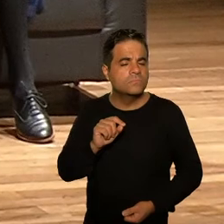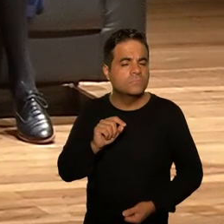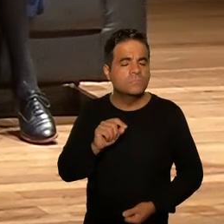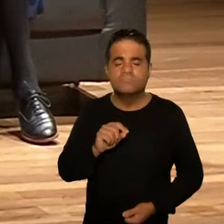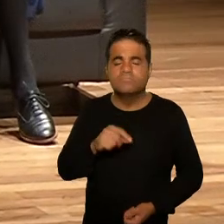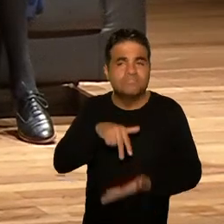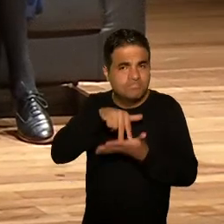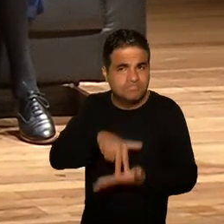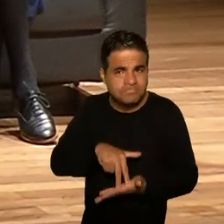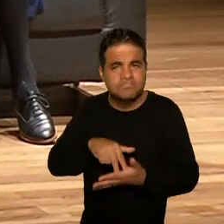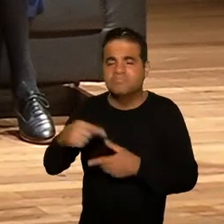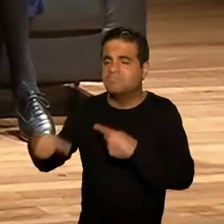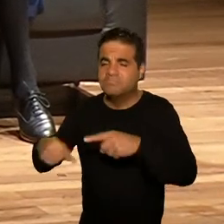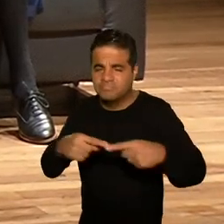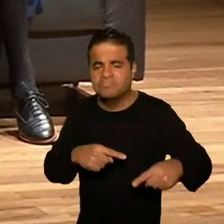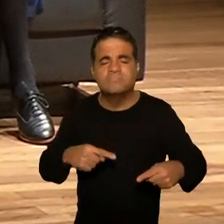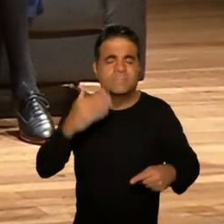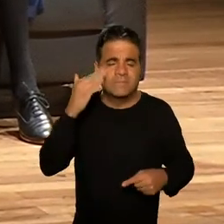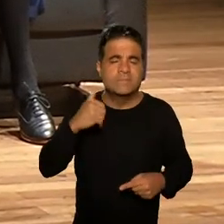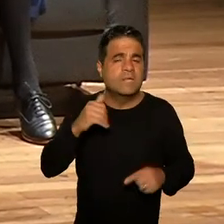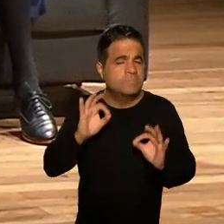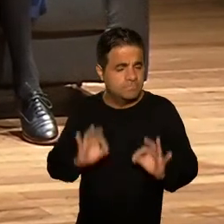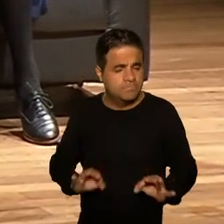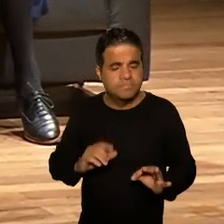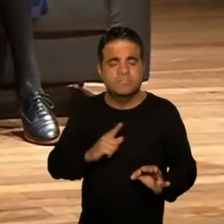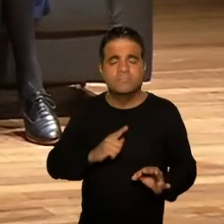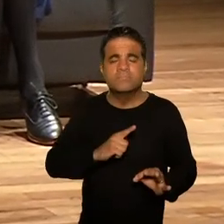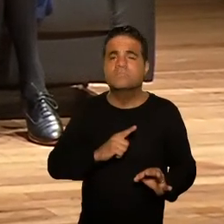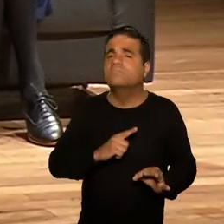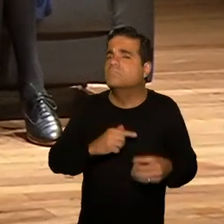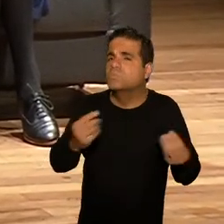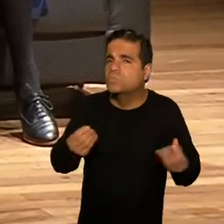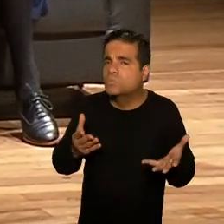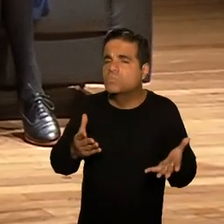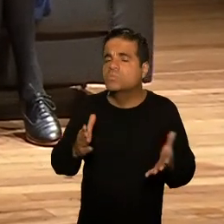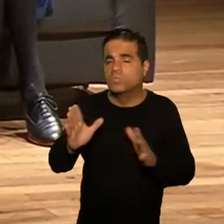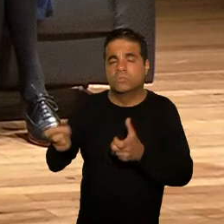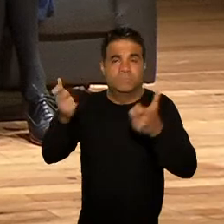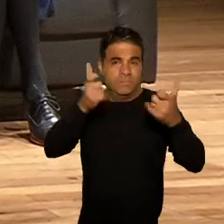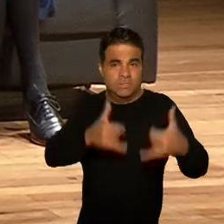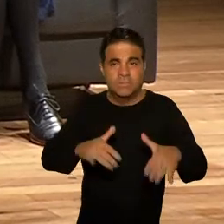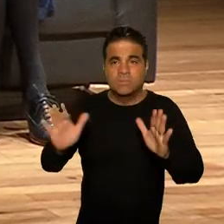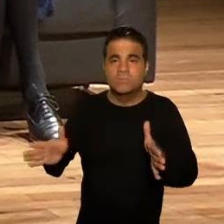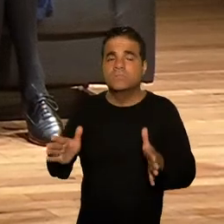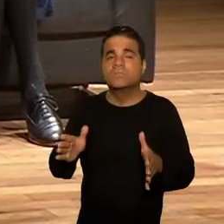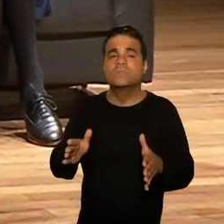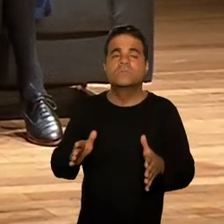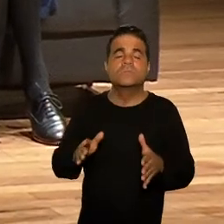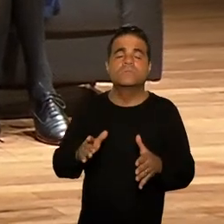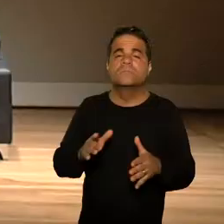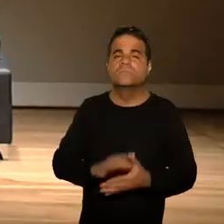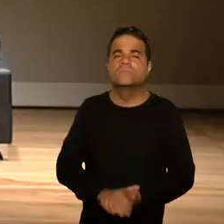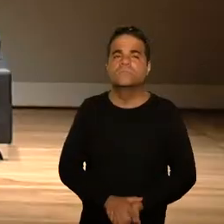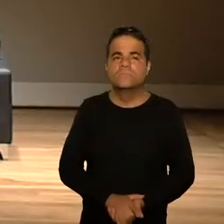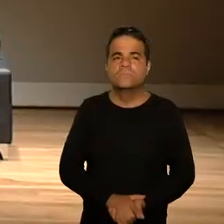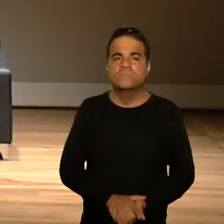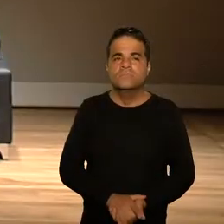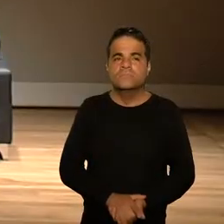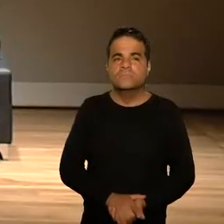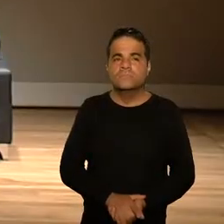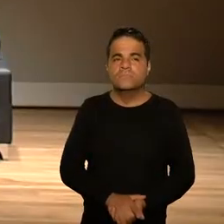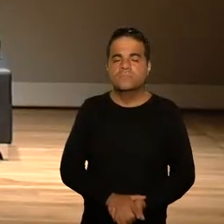posicionamento político né Ribeiro já dizia por exemplo que é intencional né